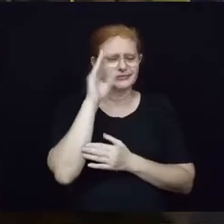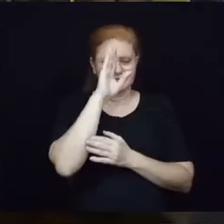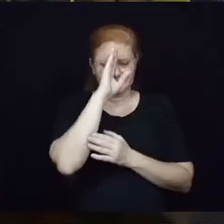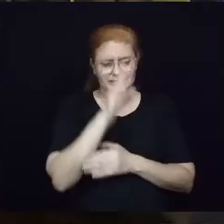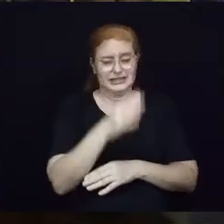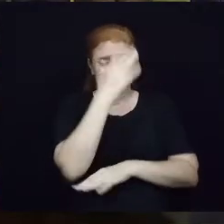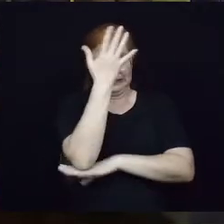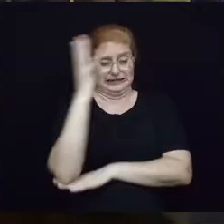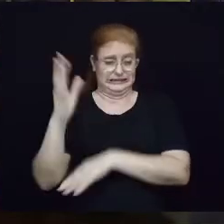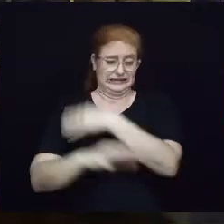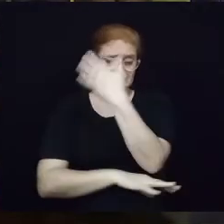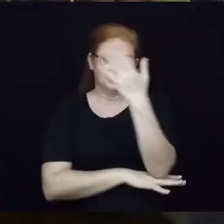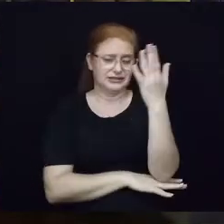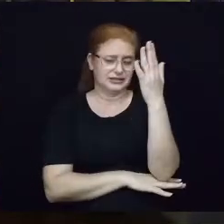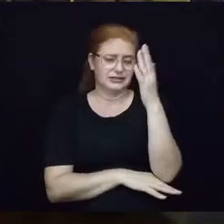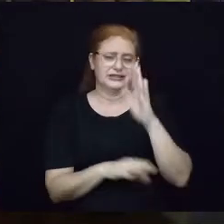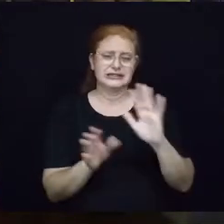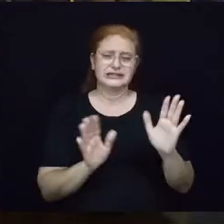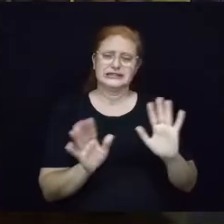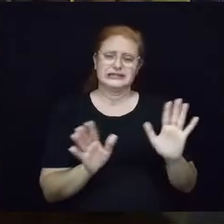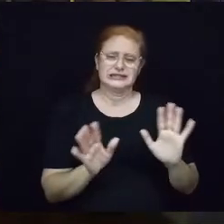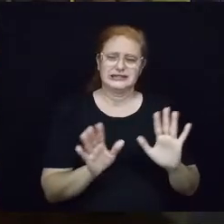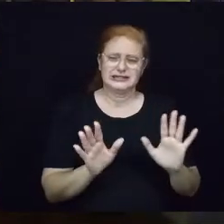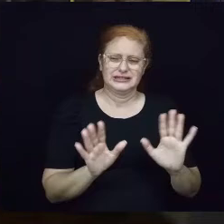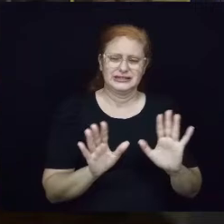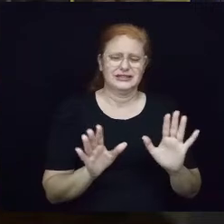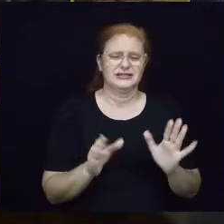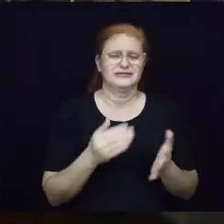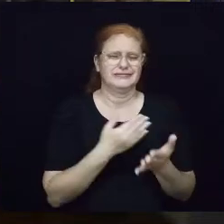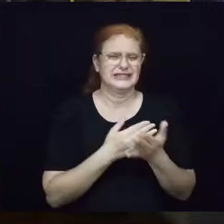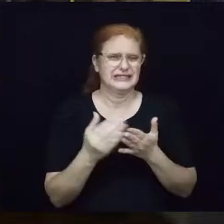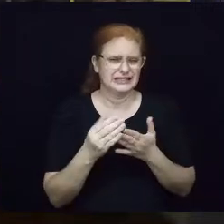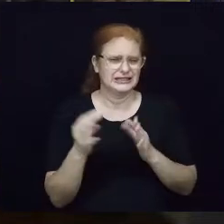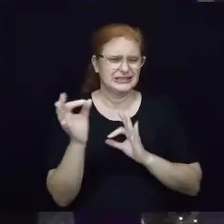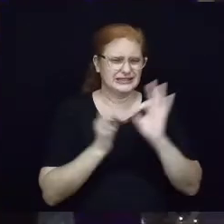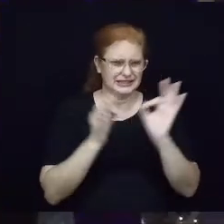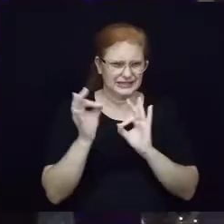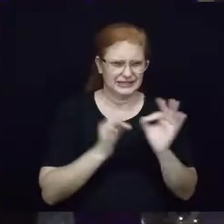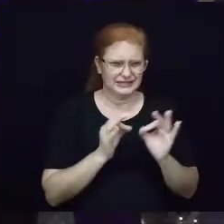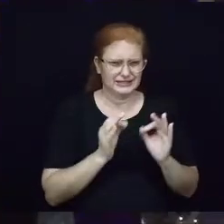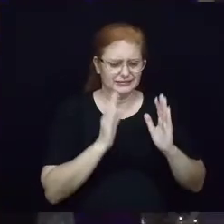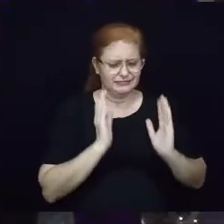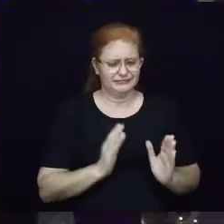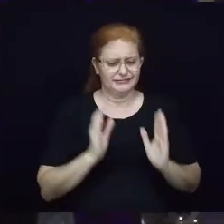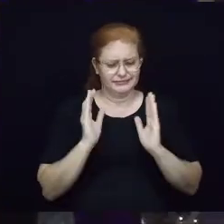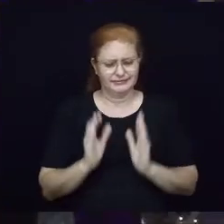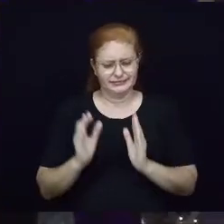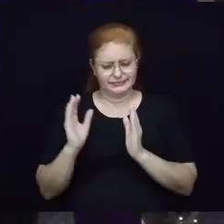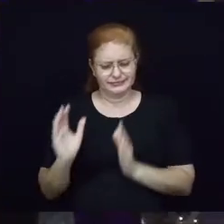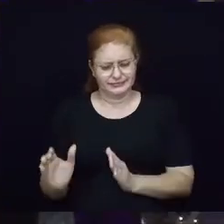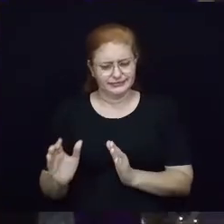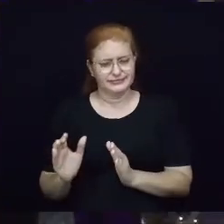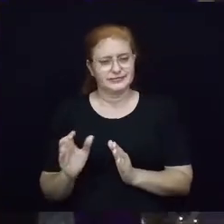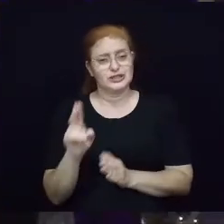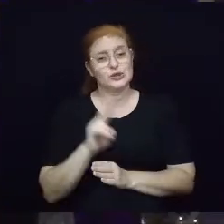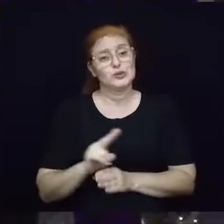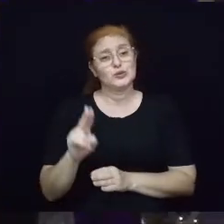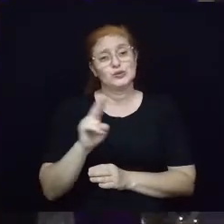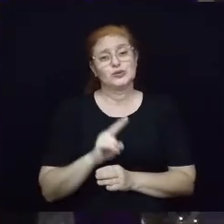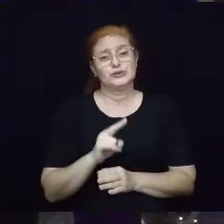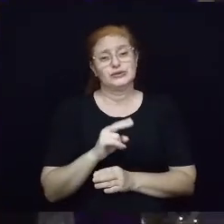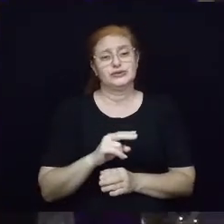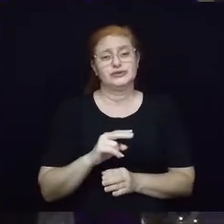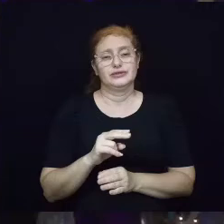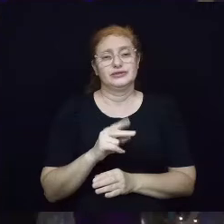da natureza ou não, já daí eu tinha um comecei a processo organizar abstrato? esses volumes tridimensionais usando a proporção